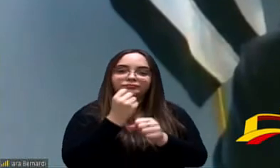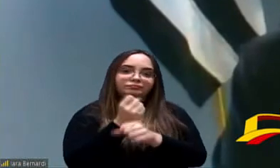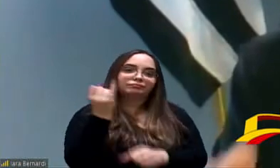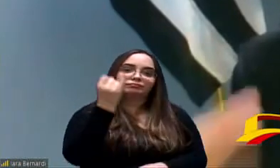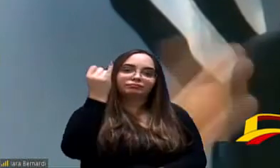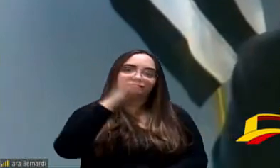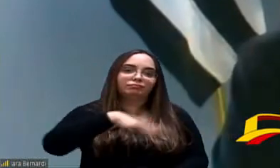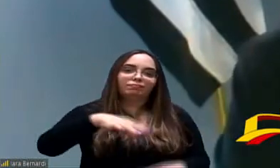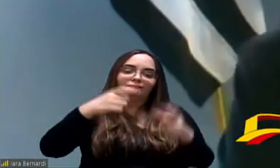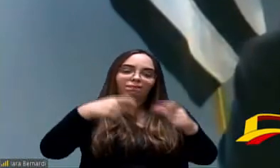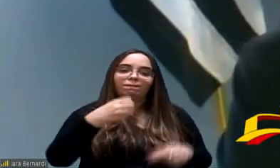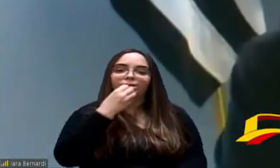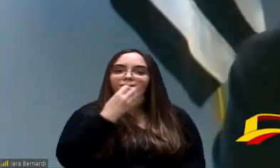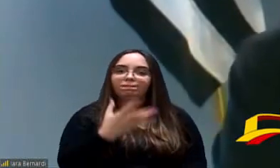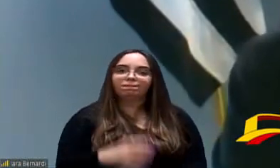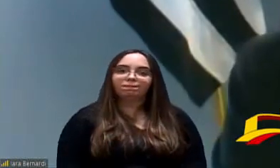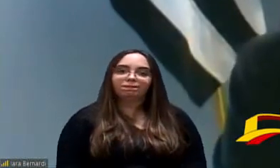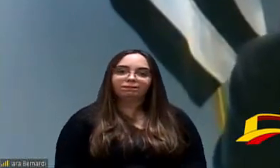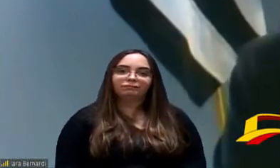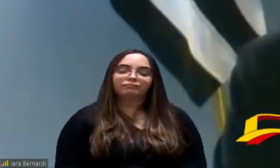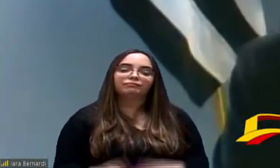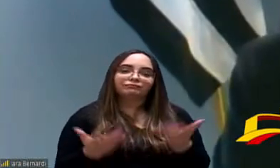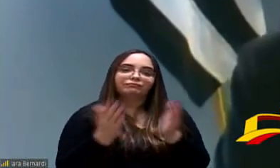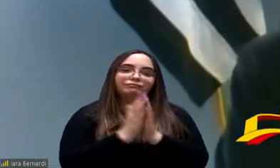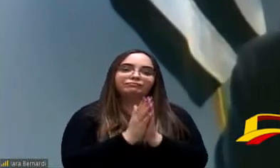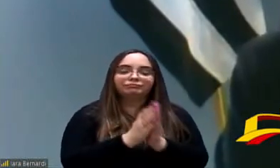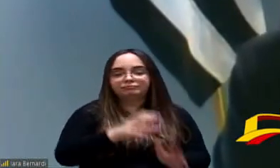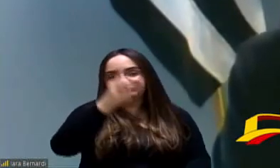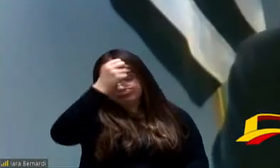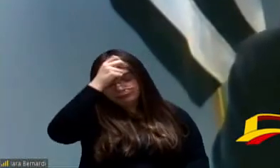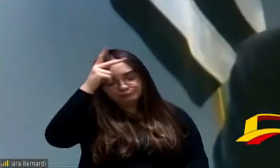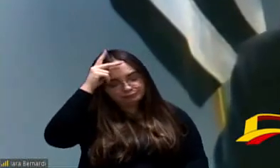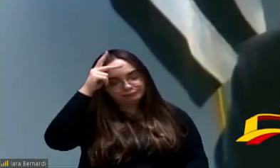aquela região, depois de muita luta. Então, espero que a prefeitura